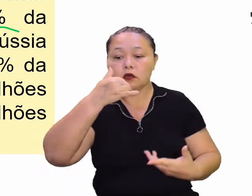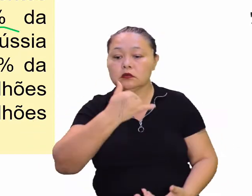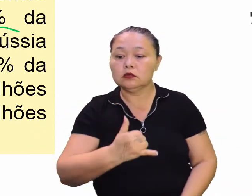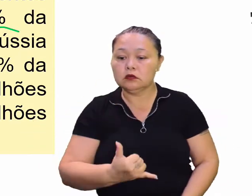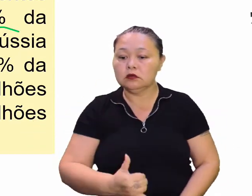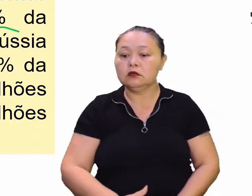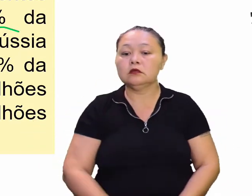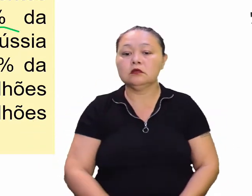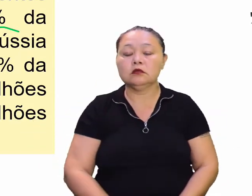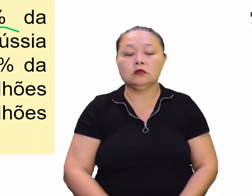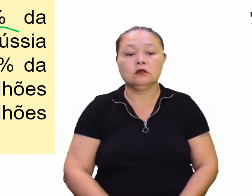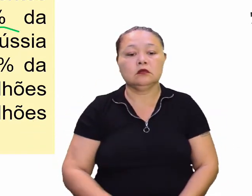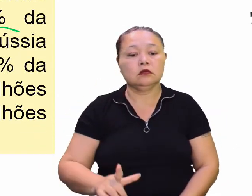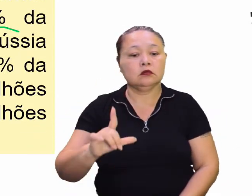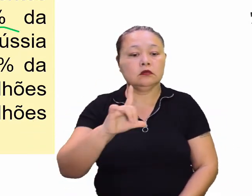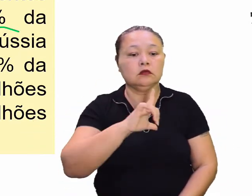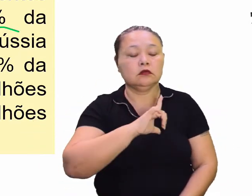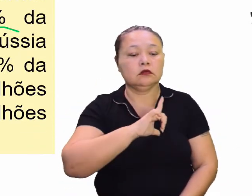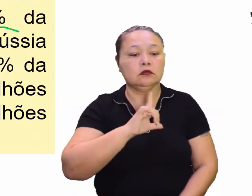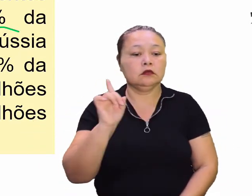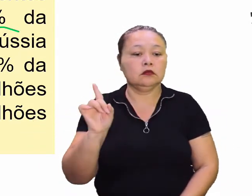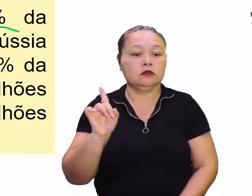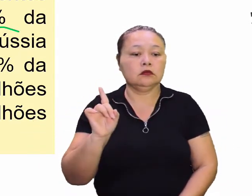energia. Não é isso? Então, aí, nós temos aí